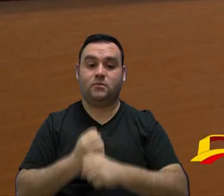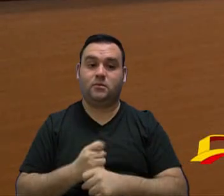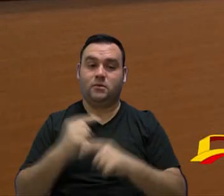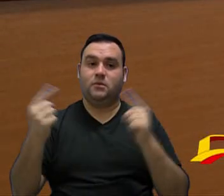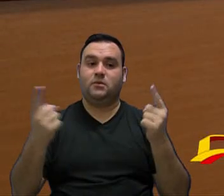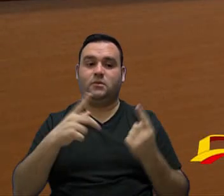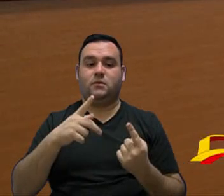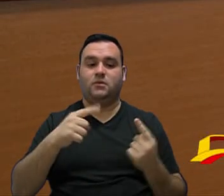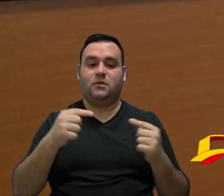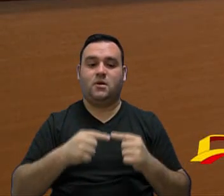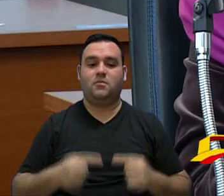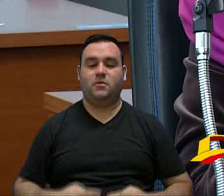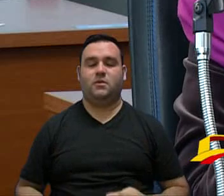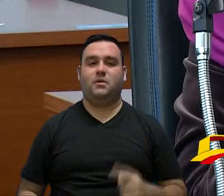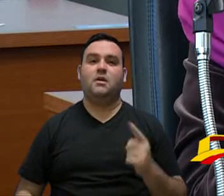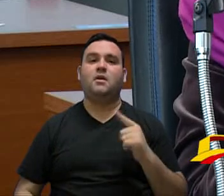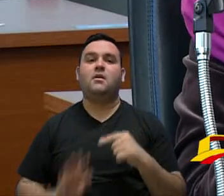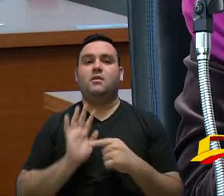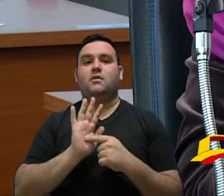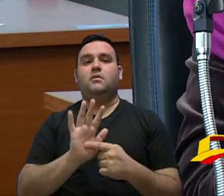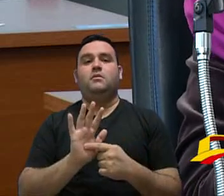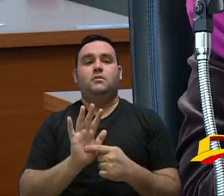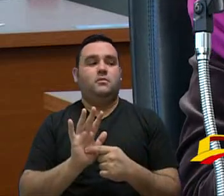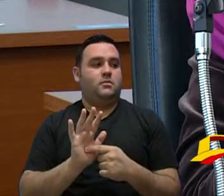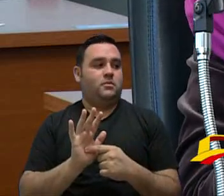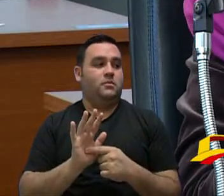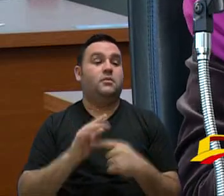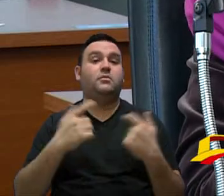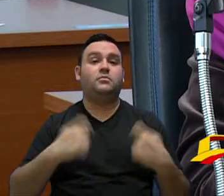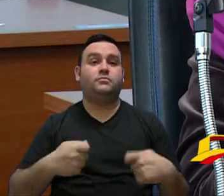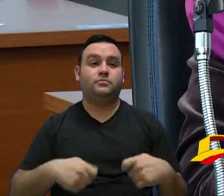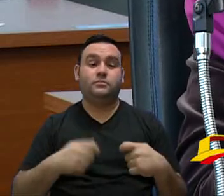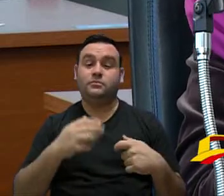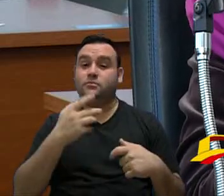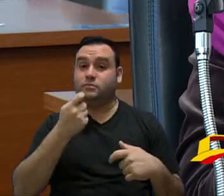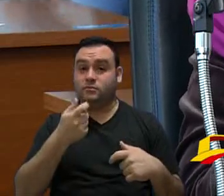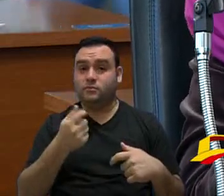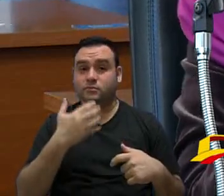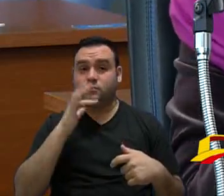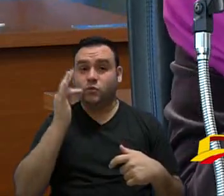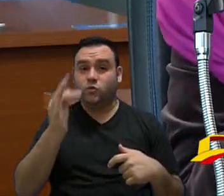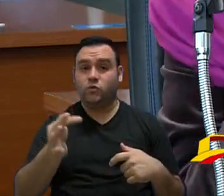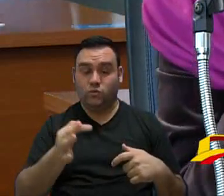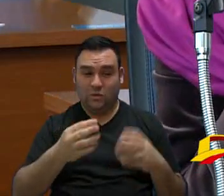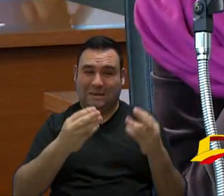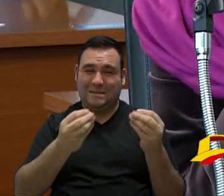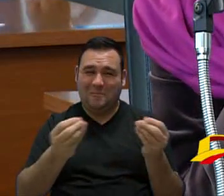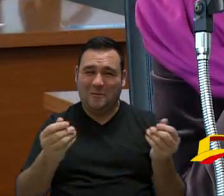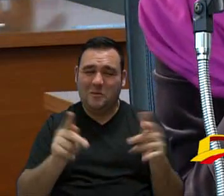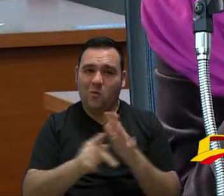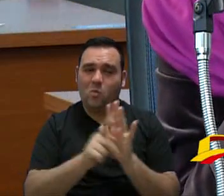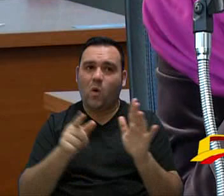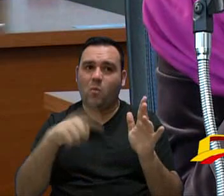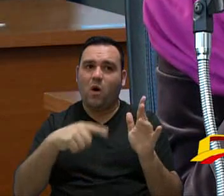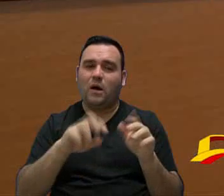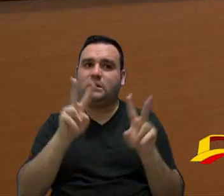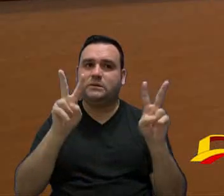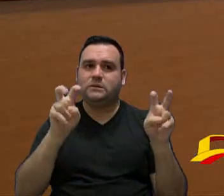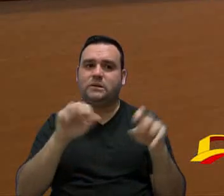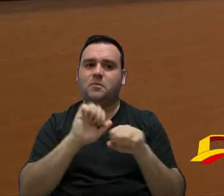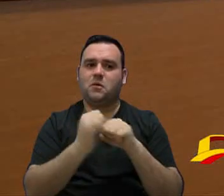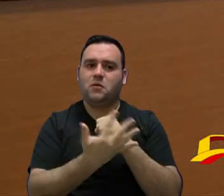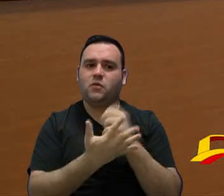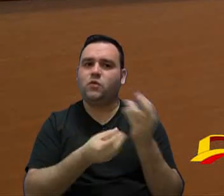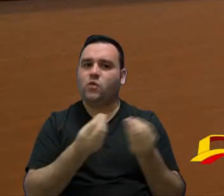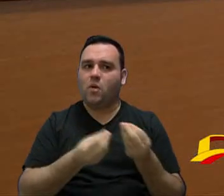perguntas ativas as três gente queria apresentar o senhor que haja uma audiência em breve podemos marcar podemos marcar uma